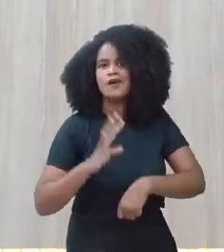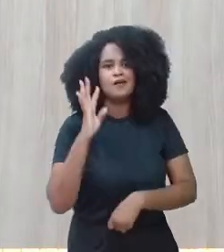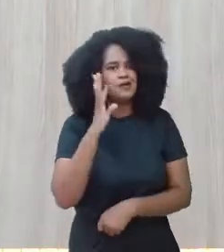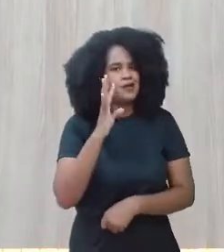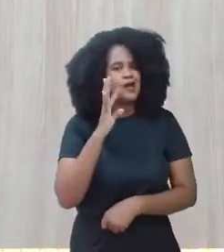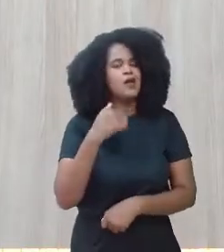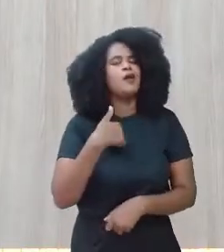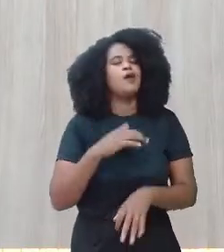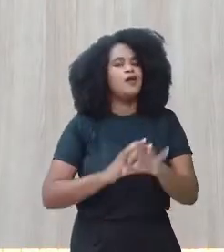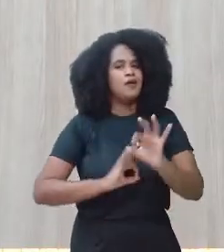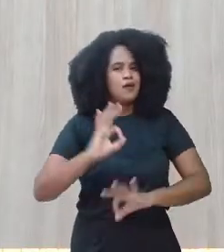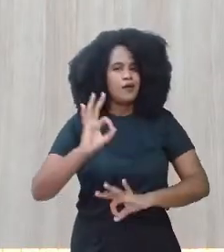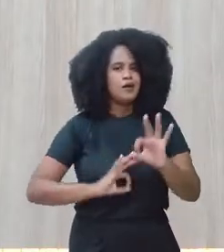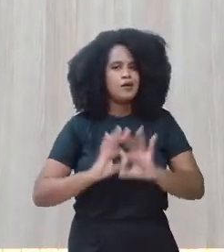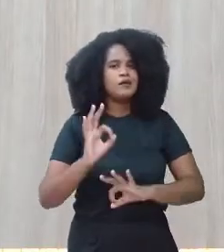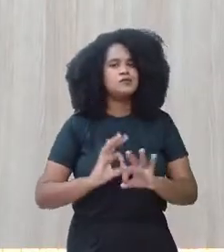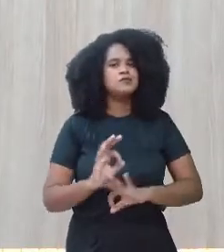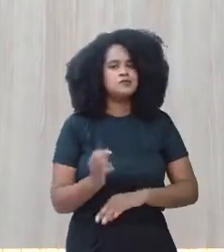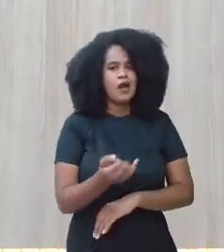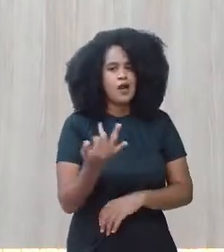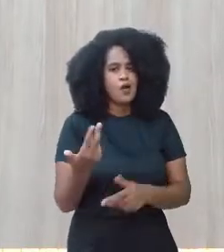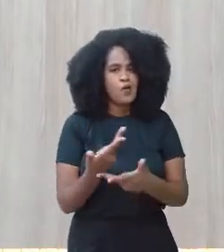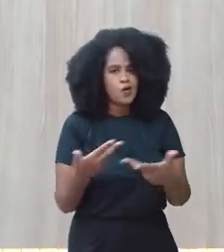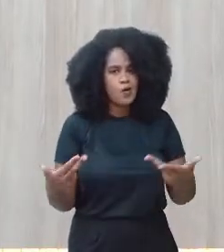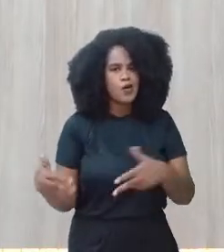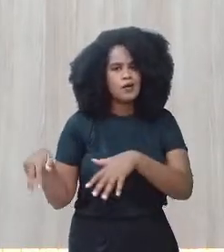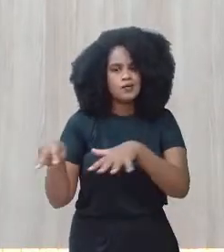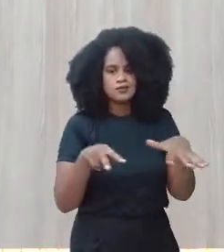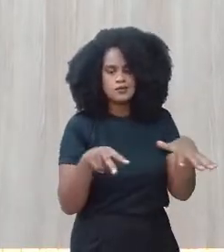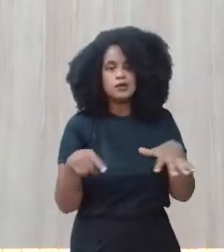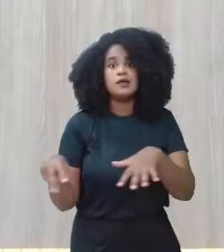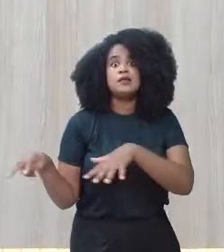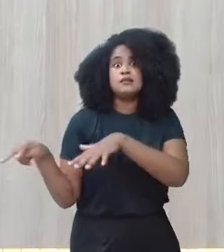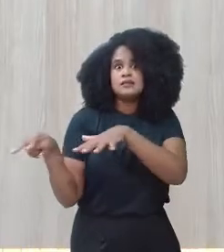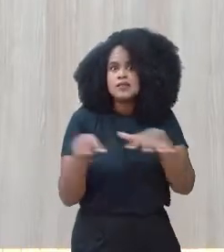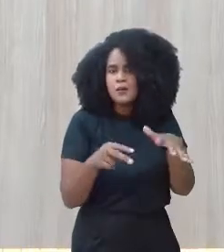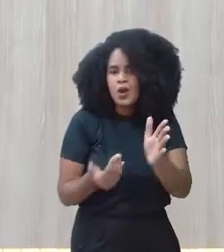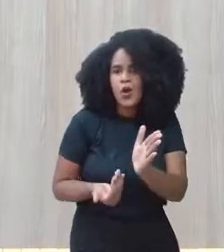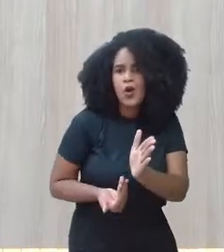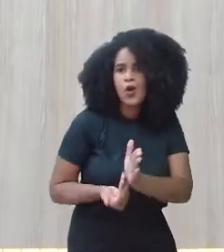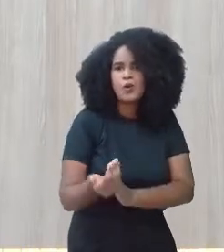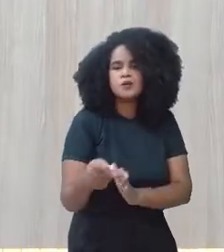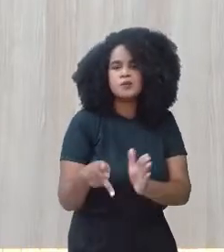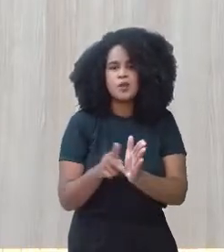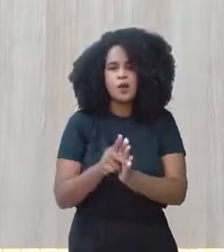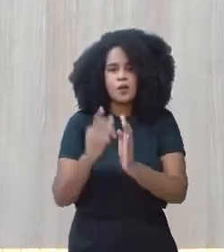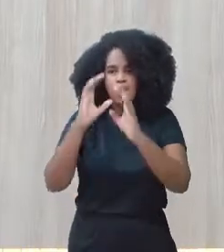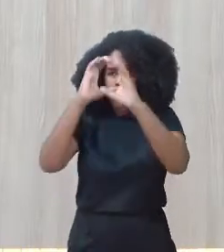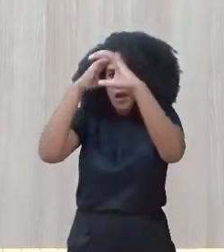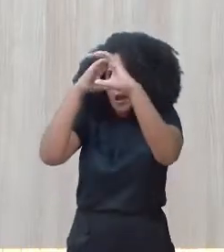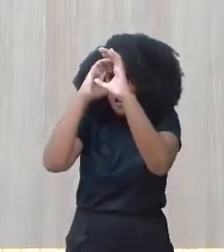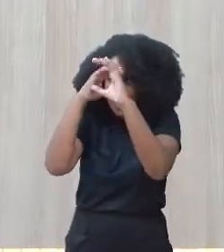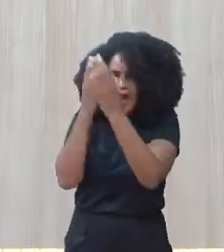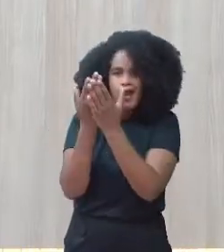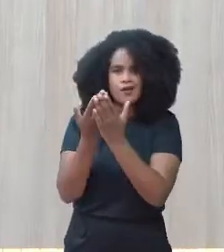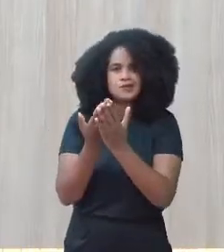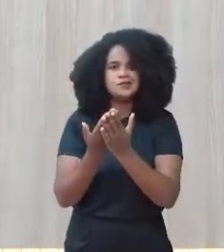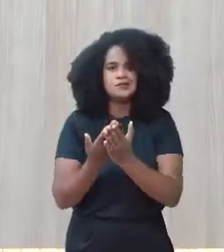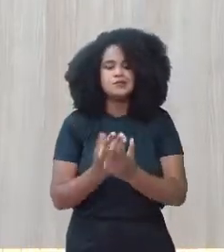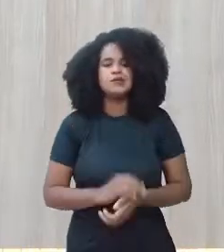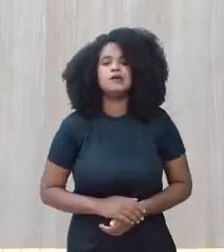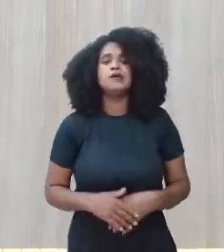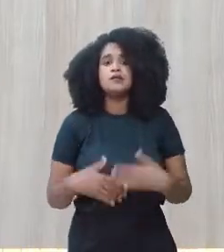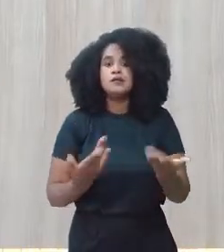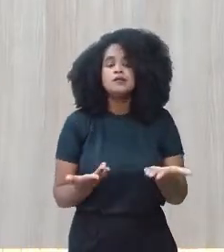umas observações para essa semana. A gente está entrando aqui na Semana da Astronomia desde ontem. Em todas as aulas eu vou trazer